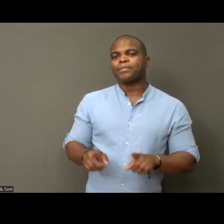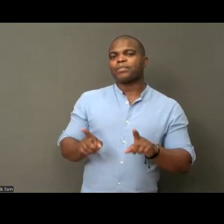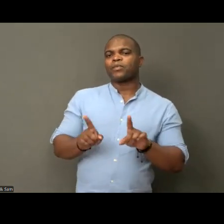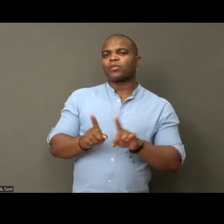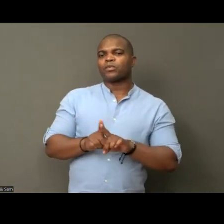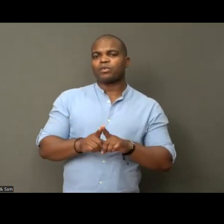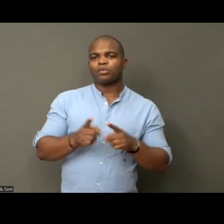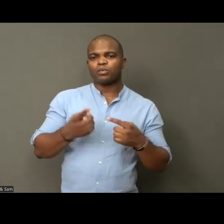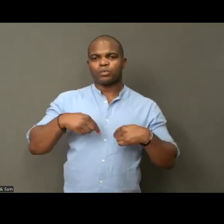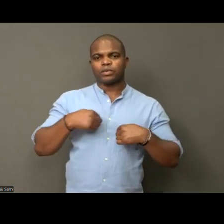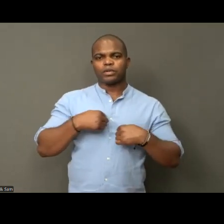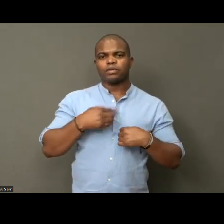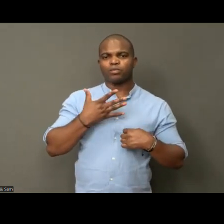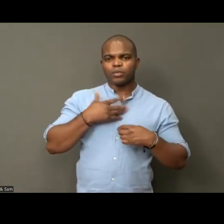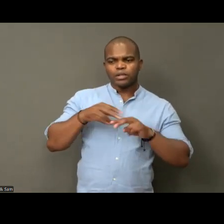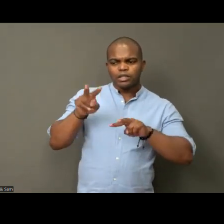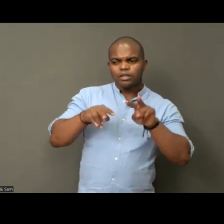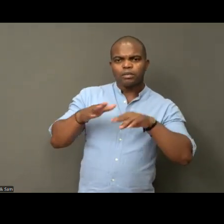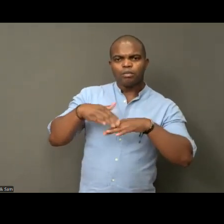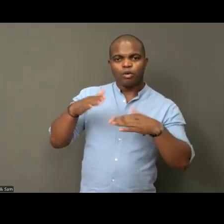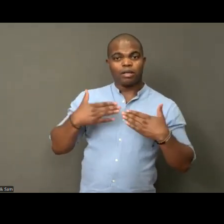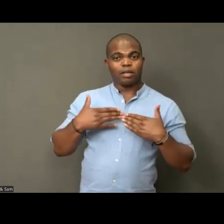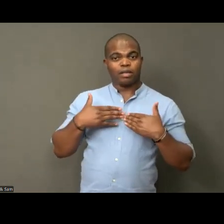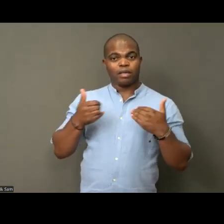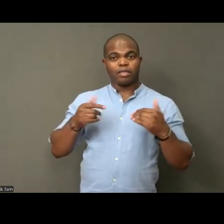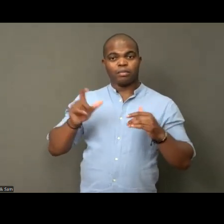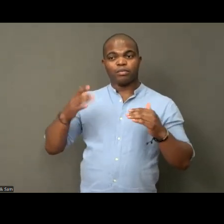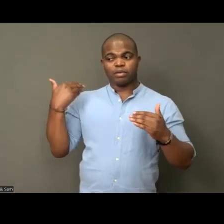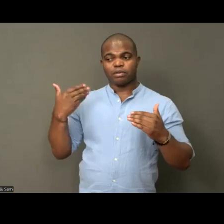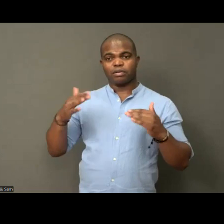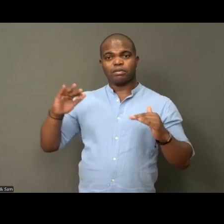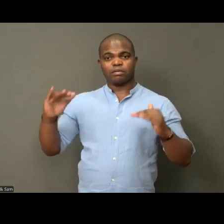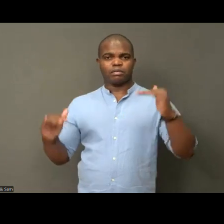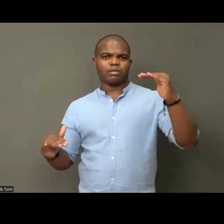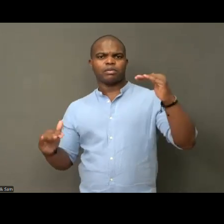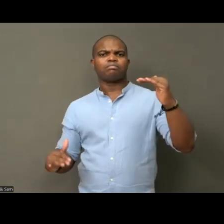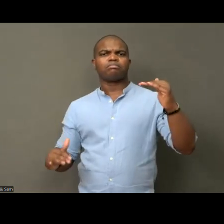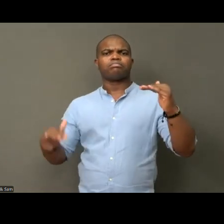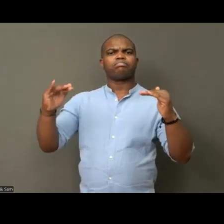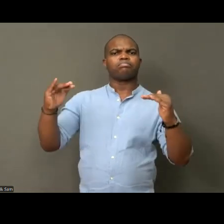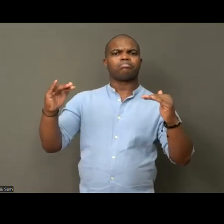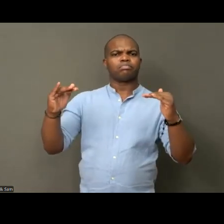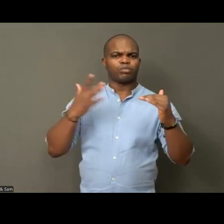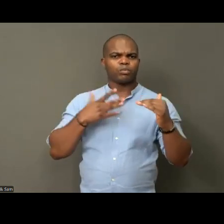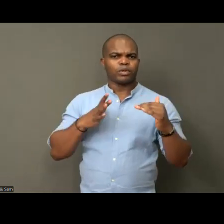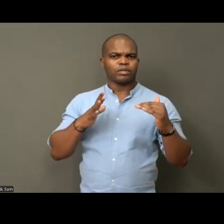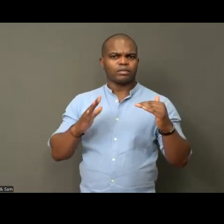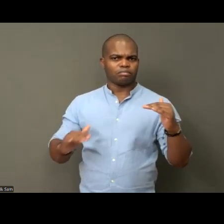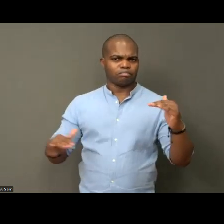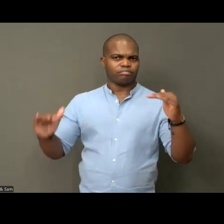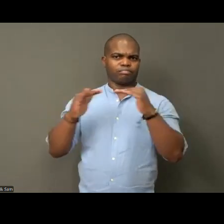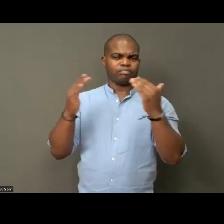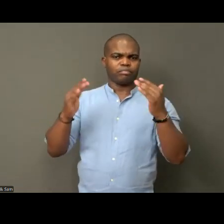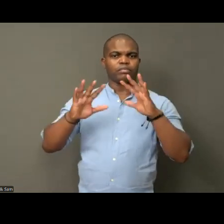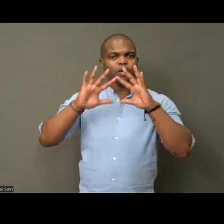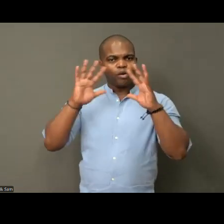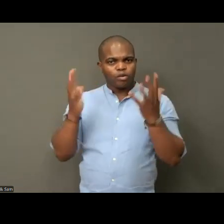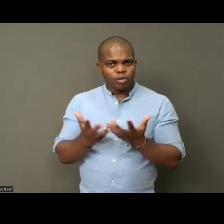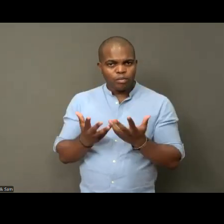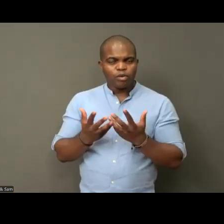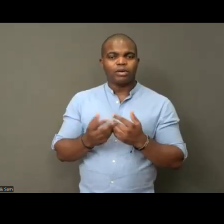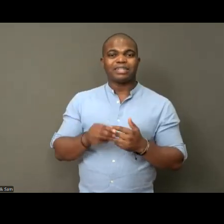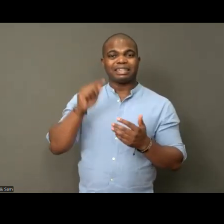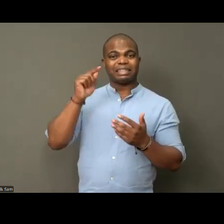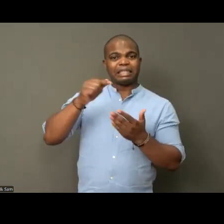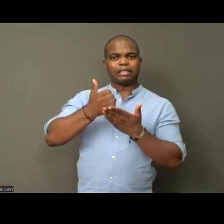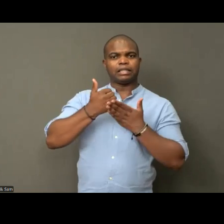equidade de saúde é essencial, porque isso direciona tudo o que nós fazemos. Esse é outro motivo pelo qual